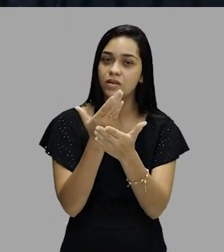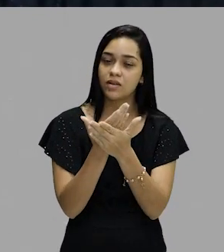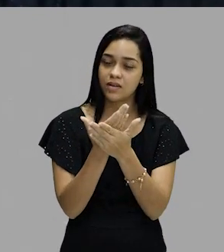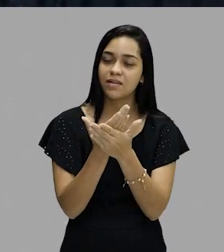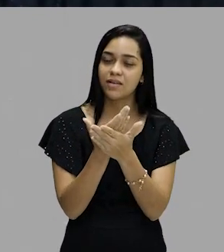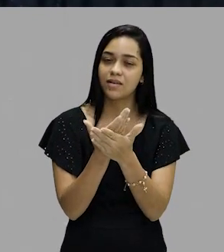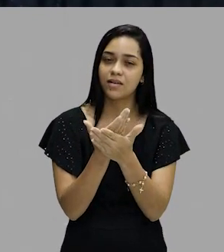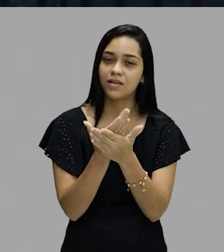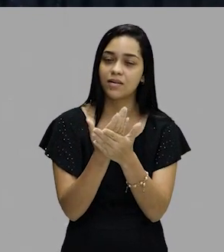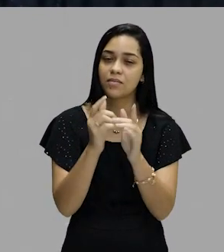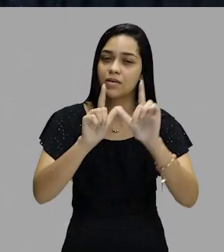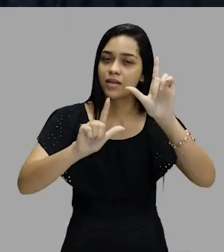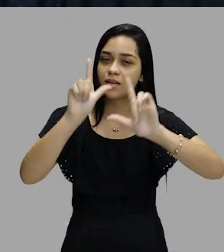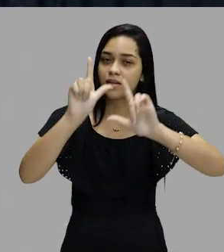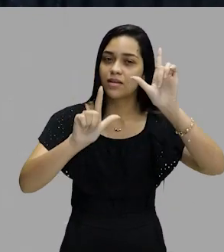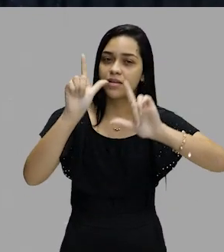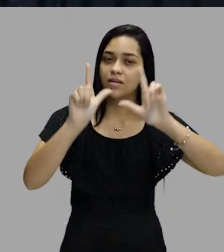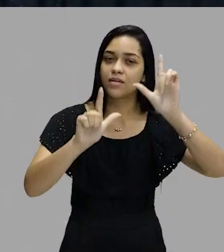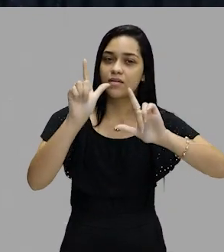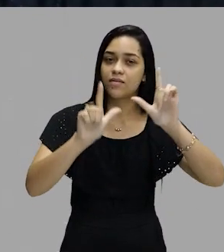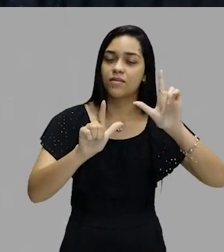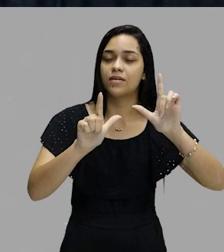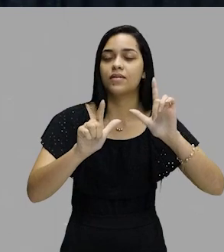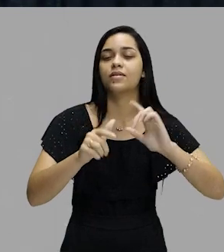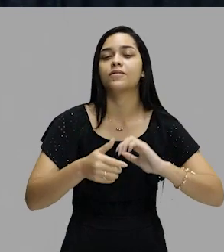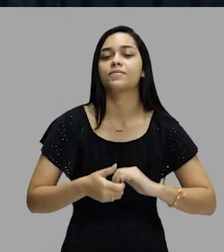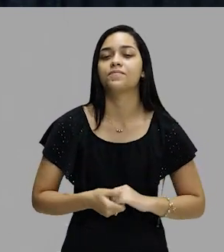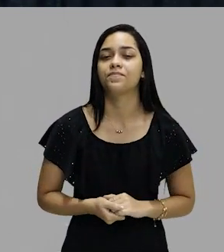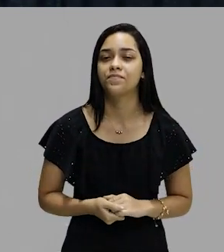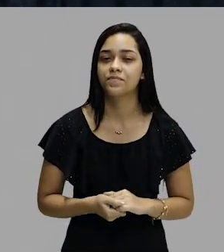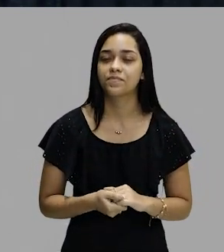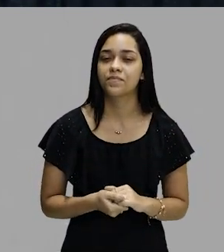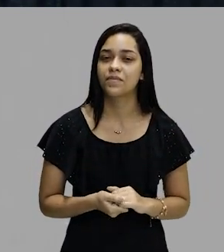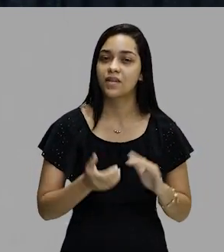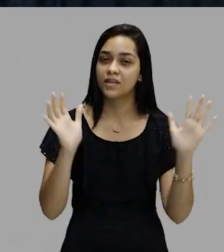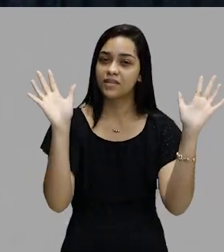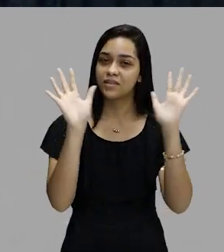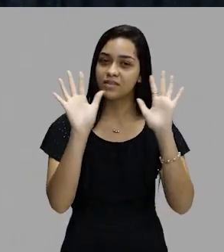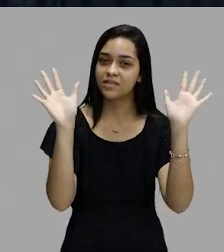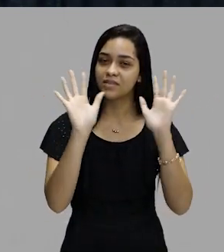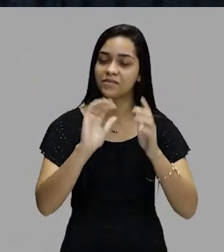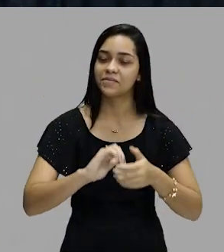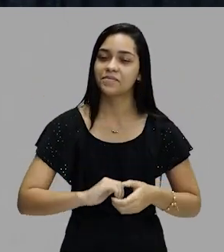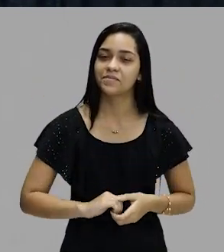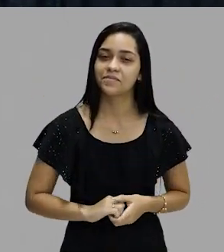as nossas aulas aí pela TV e pela plataforma Gonçalves Dias. E até a próxima.